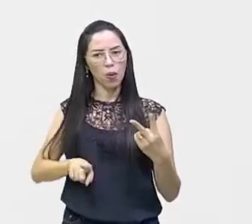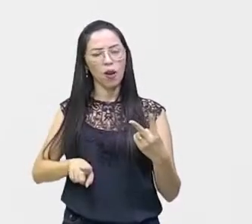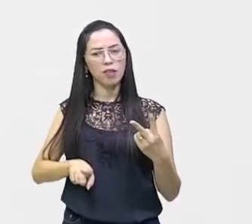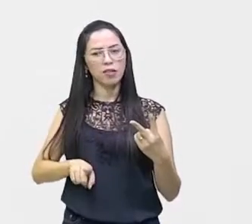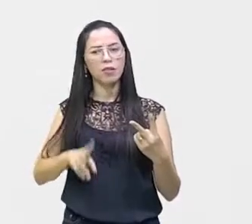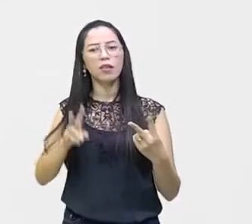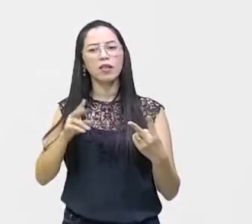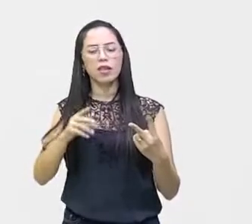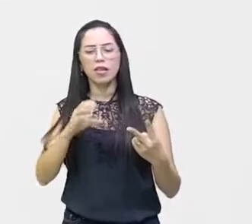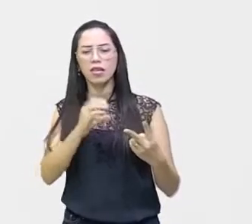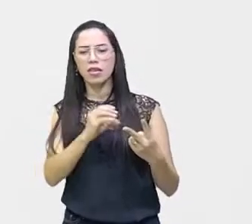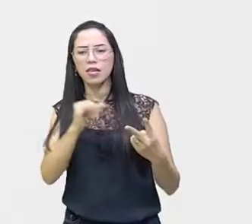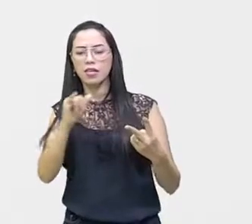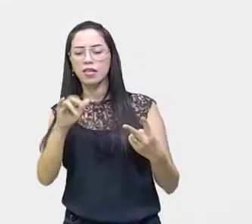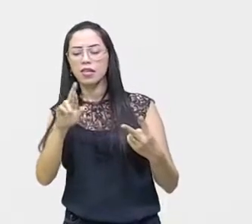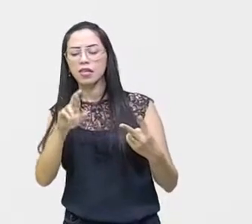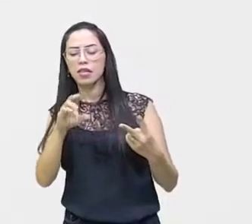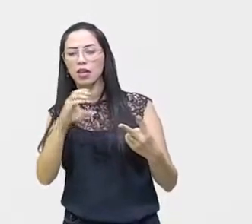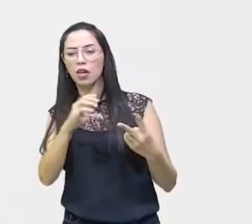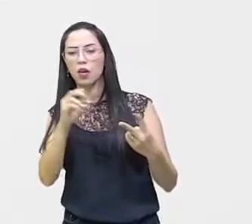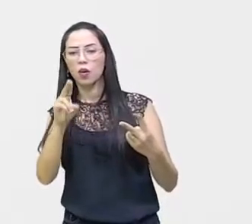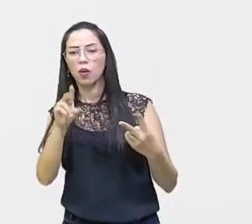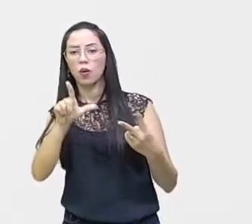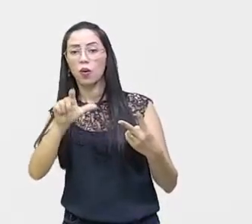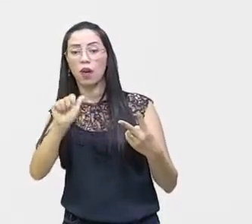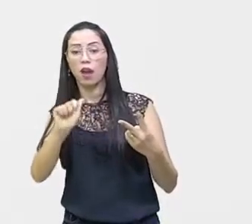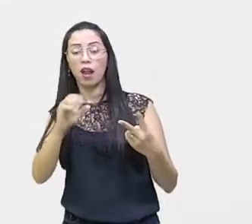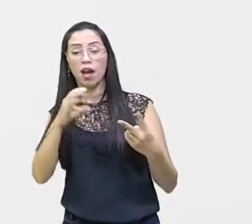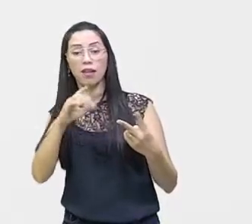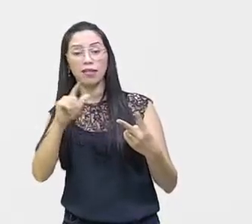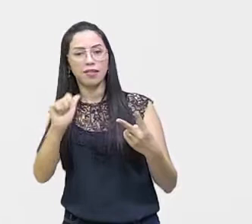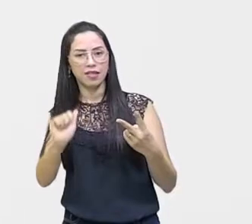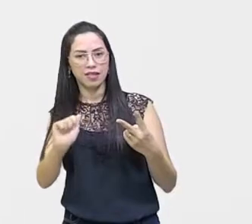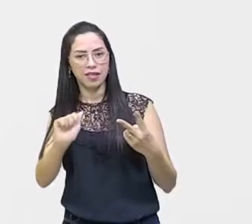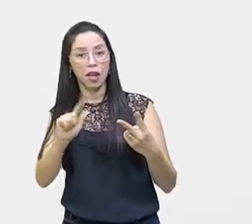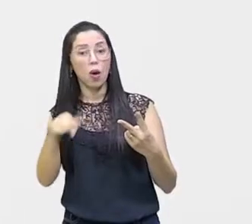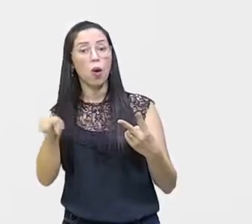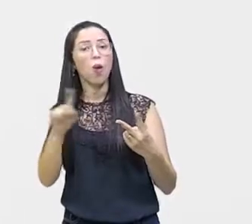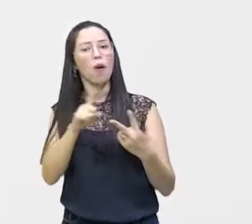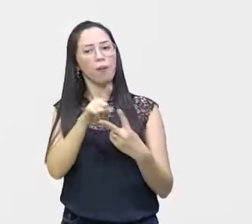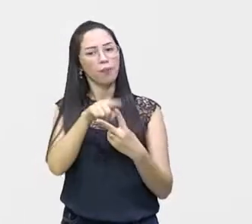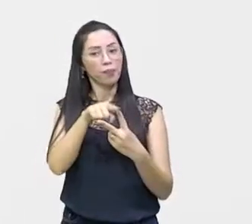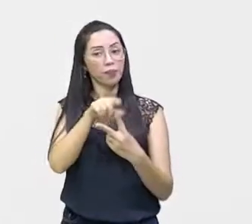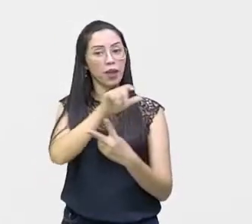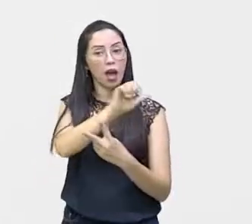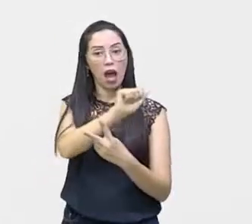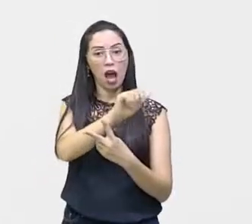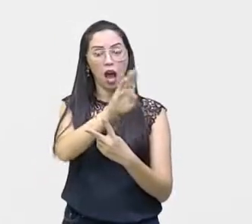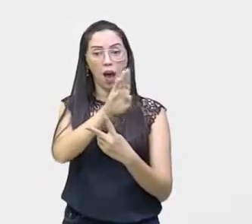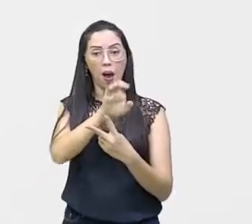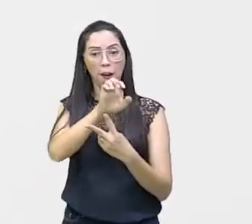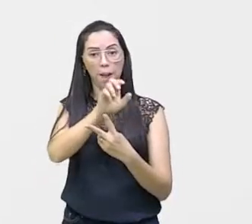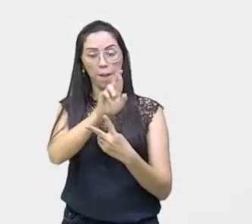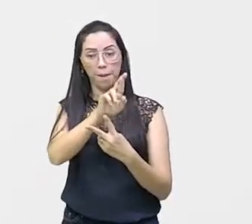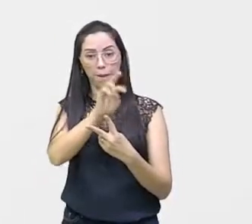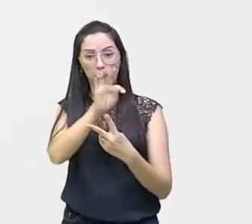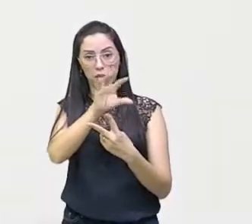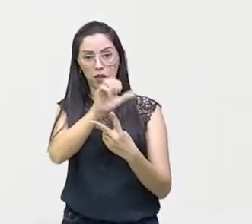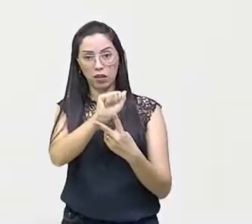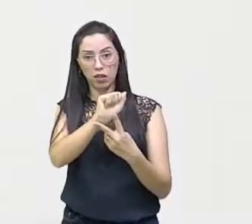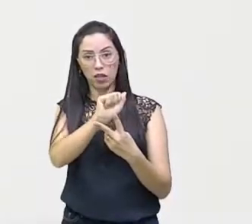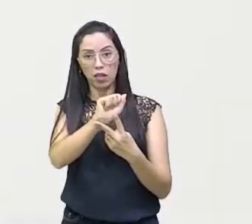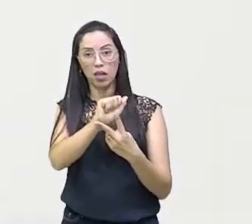duas maneiras? Então, vamos ver agora qual é. Ela pode ser uma circulação